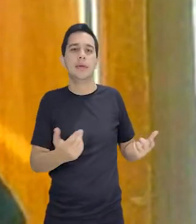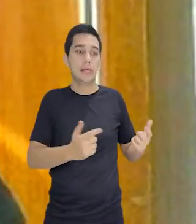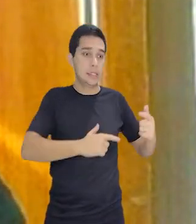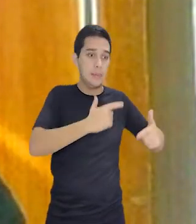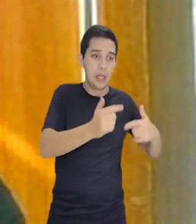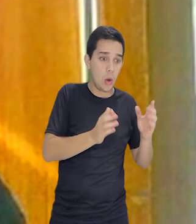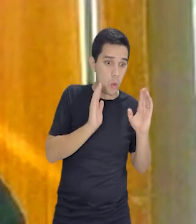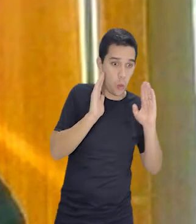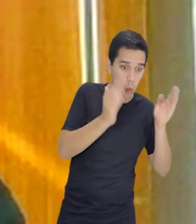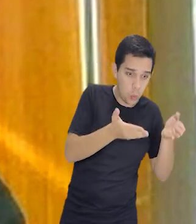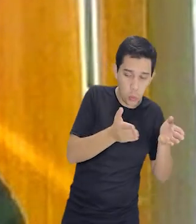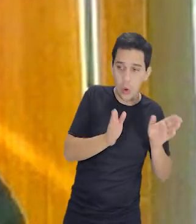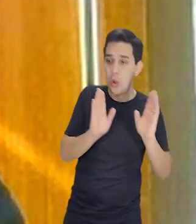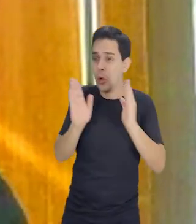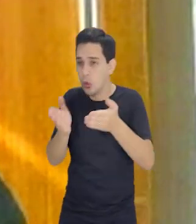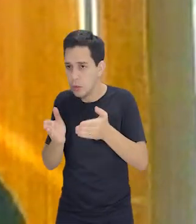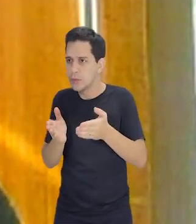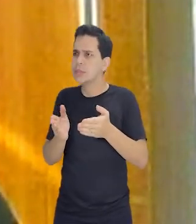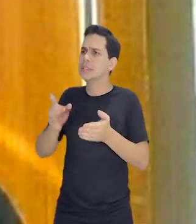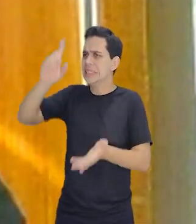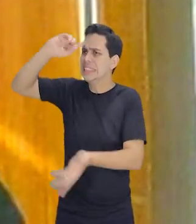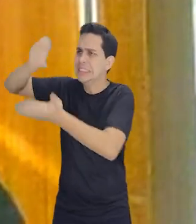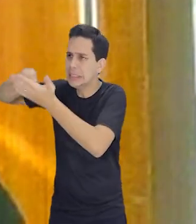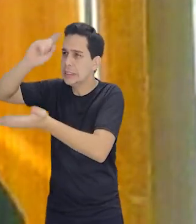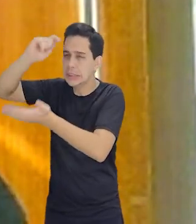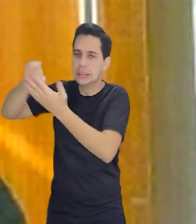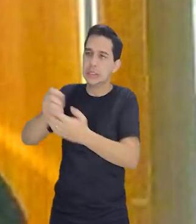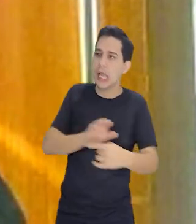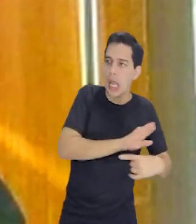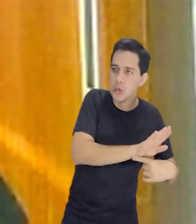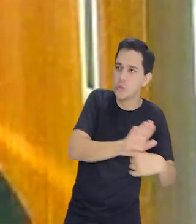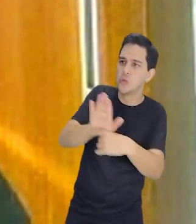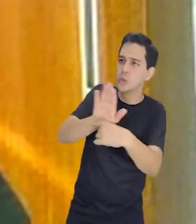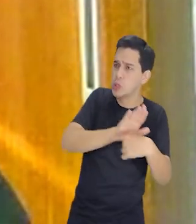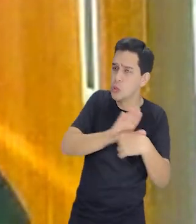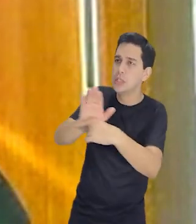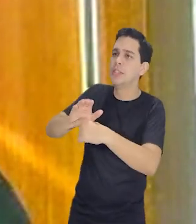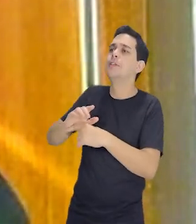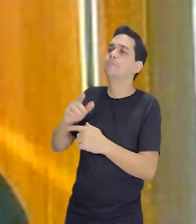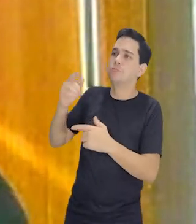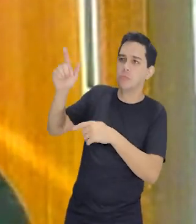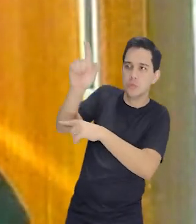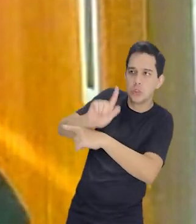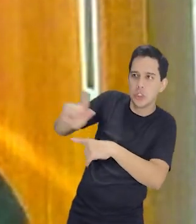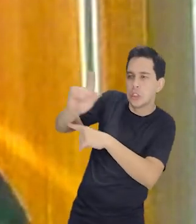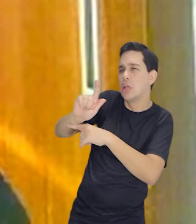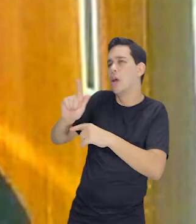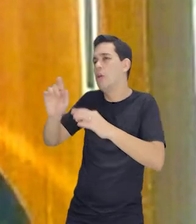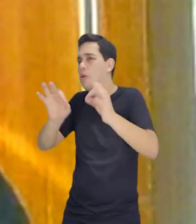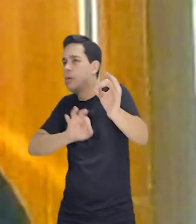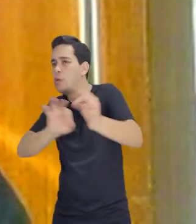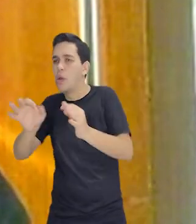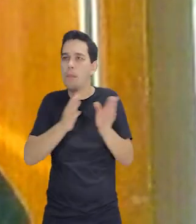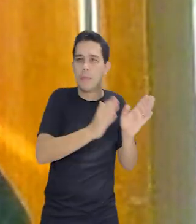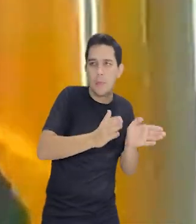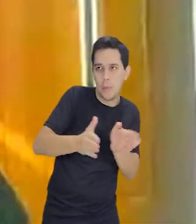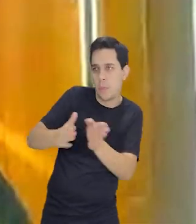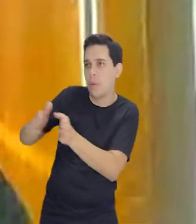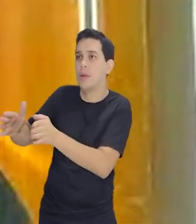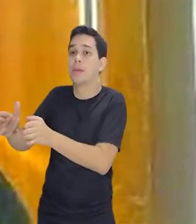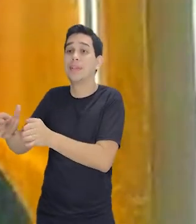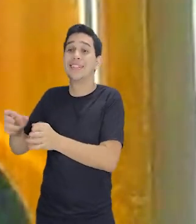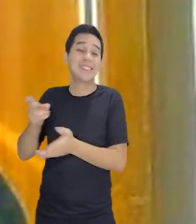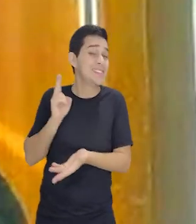finalística dos órgãos de execução, disseminando aí boas práticas de gestão e governança, sempre orientadas